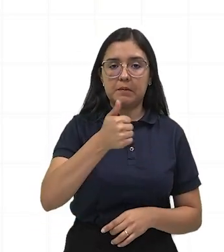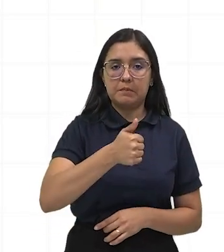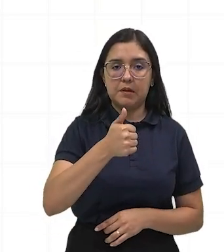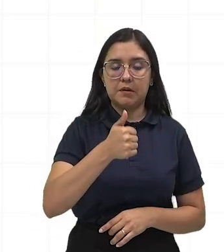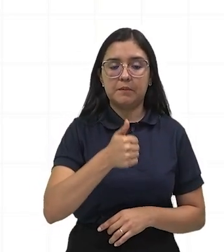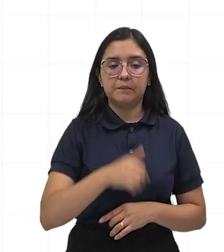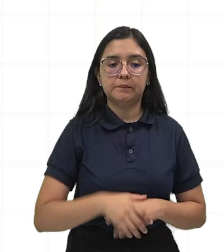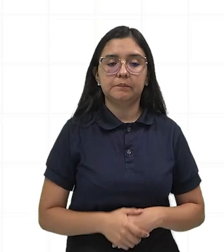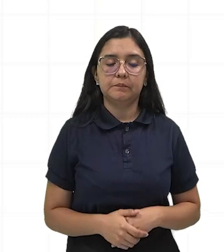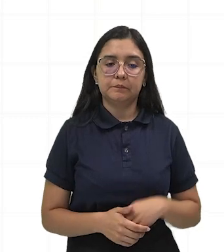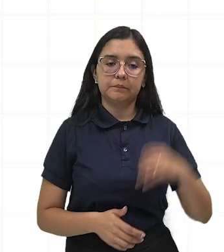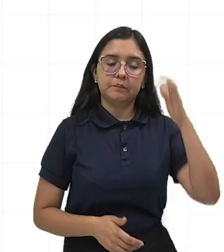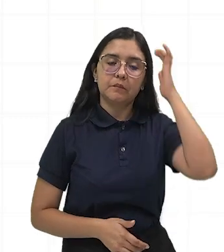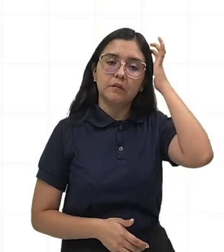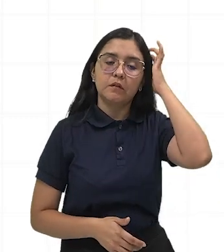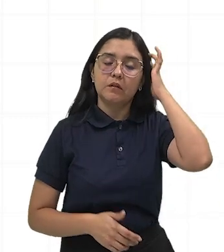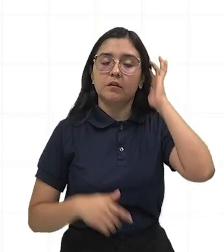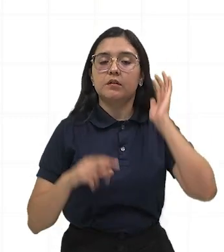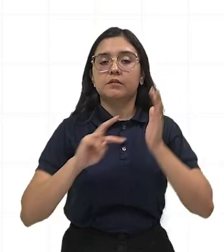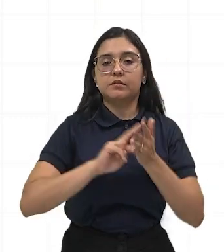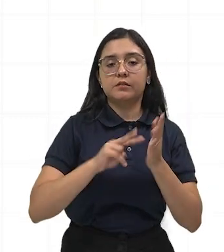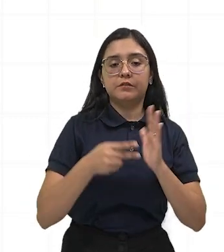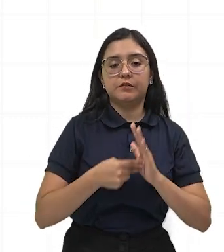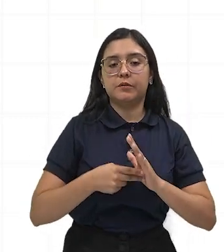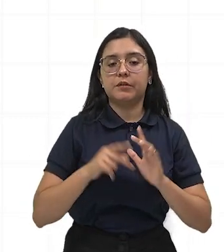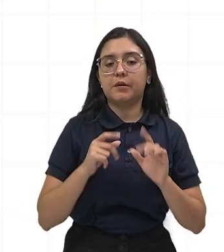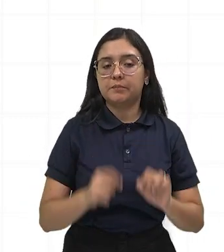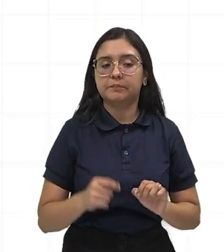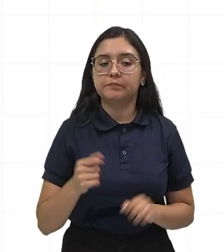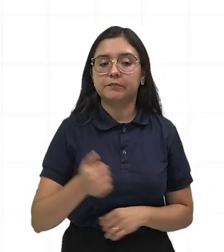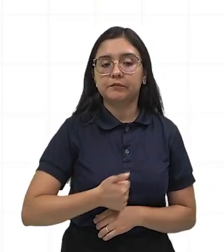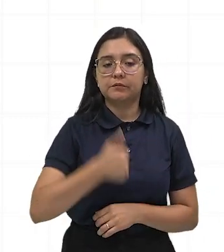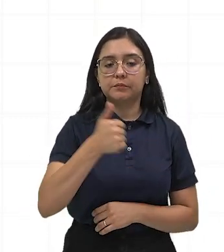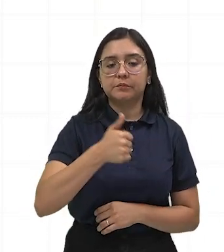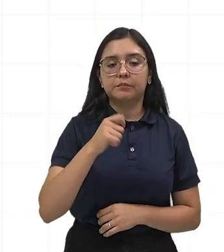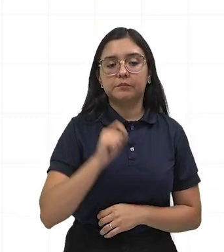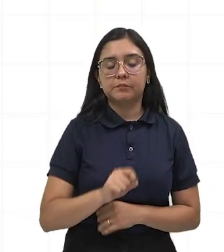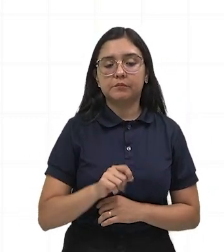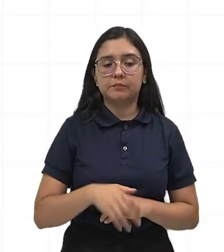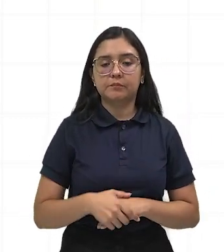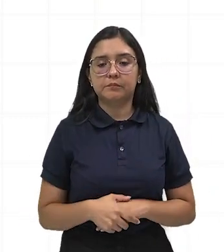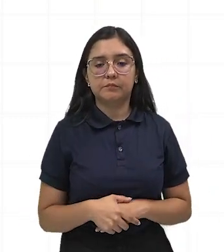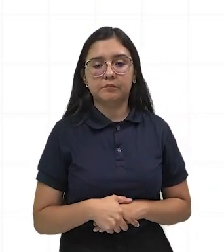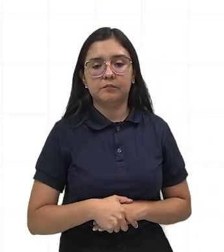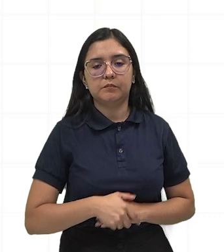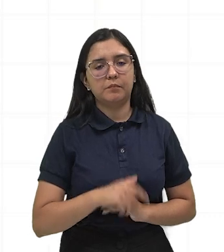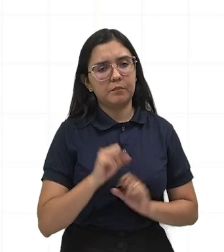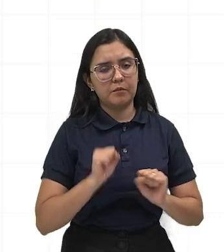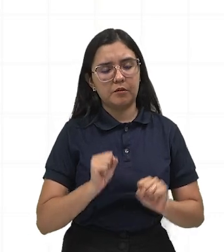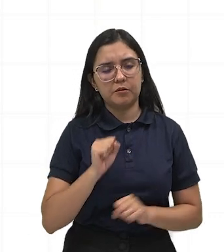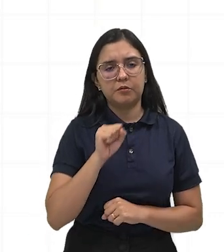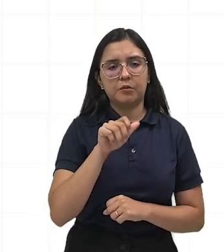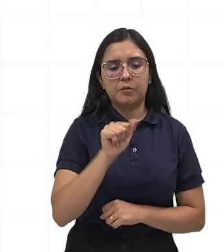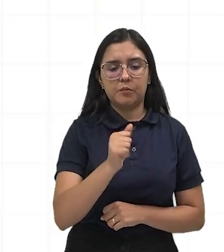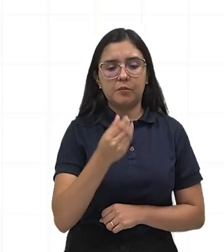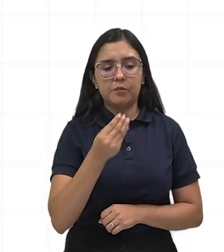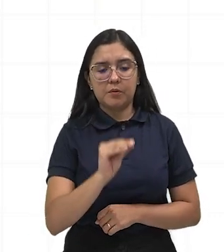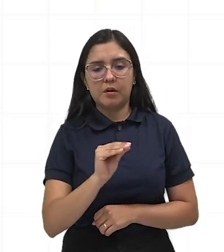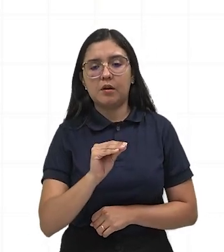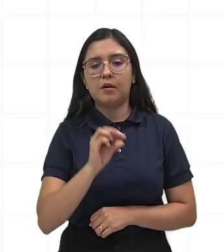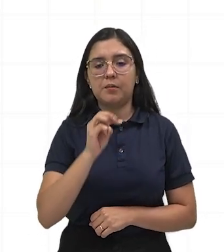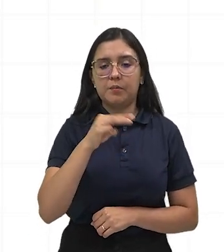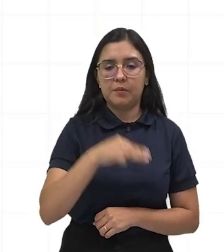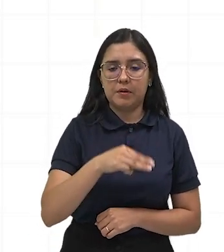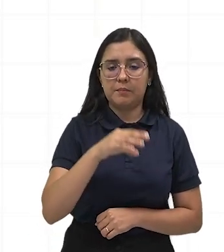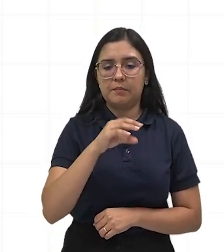significa isso? Significa que, pela primeira posição, vai passar o A, vai passar o M, vai passar o O,